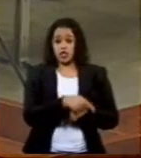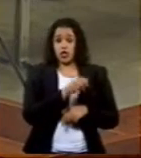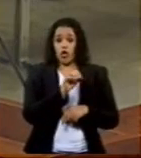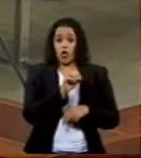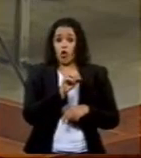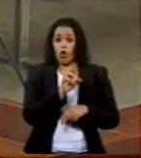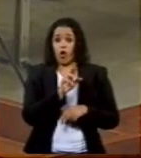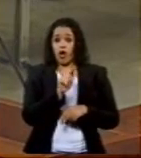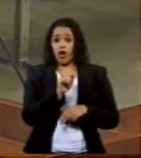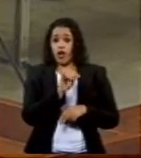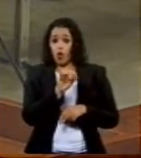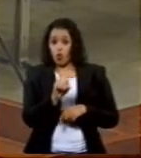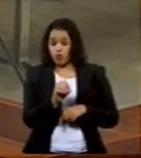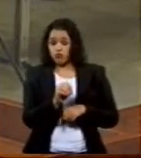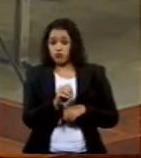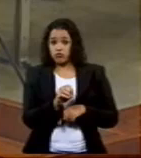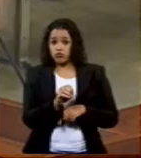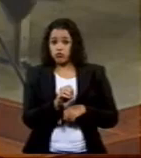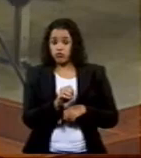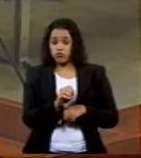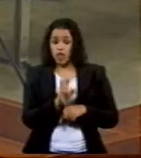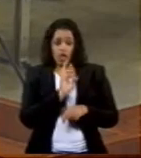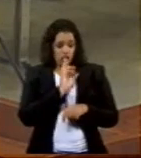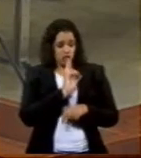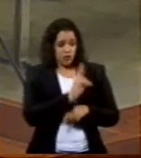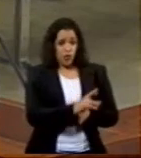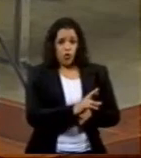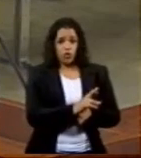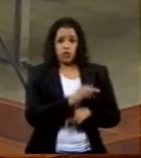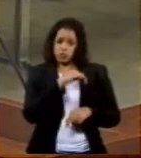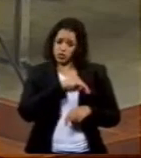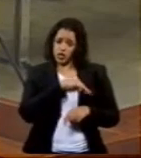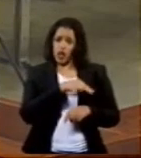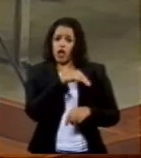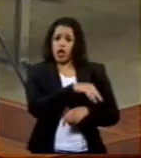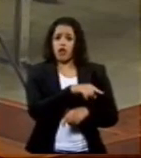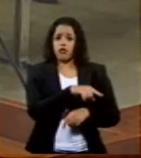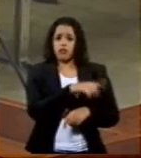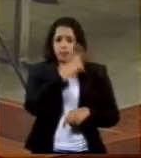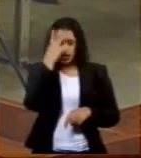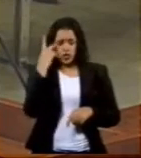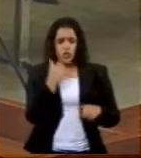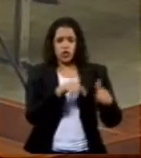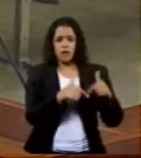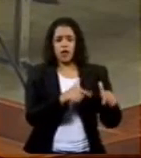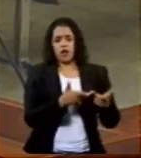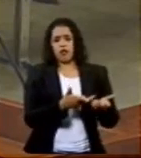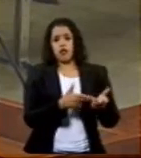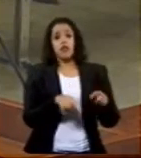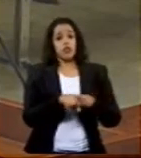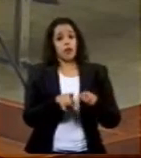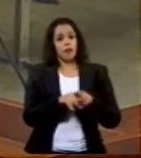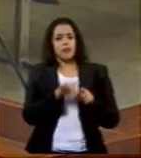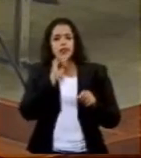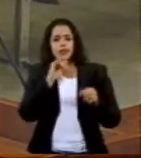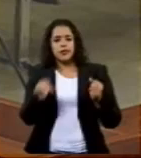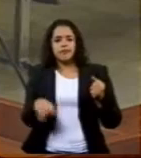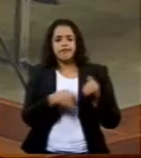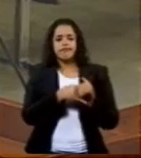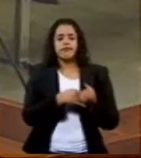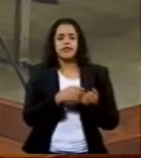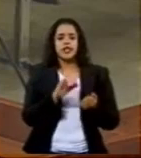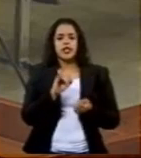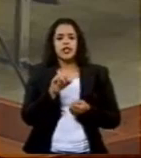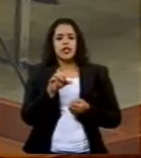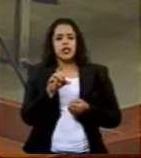órgão responde solidariamente com o operador portuário pela remuneração devida ao trabalhador portuário avulso e também por indenizações relacionadas